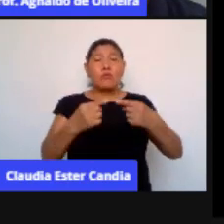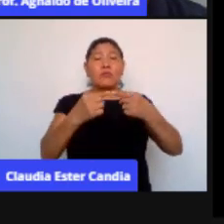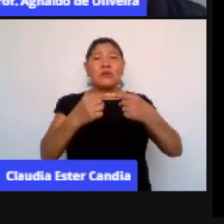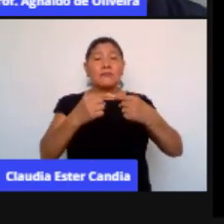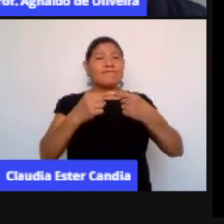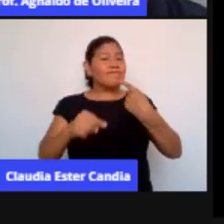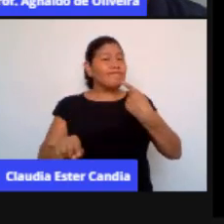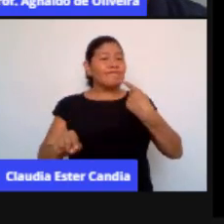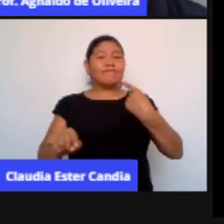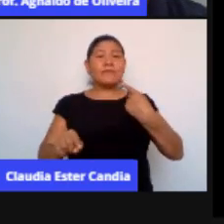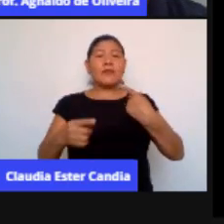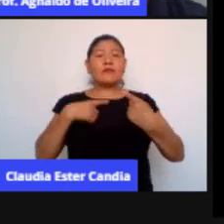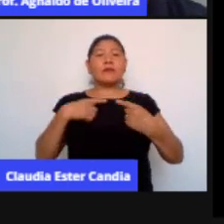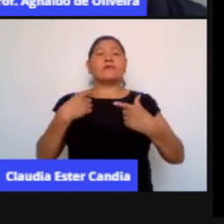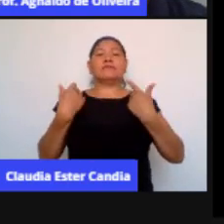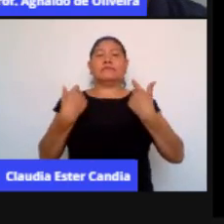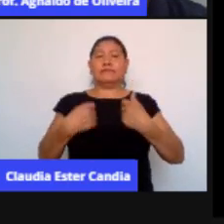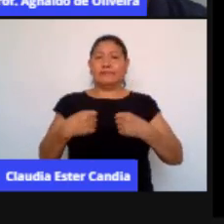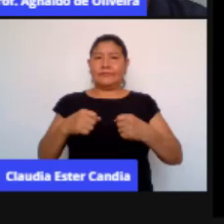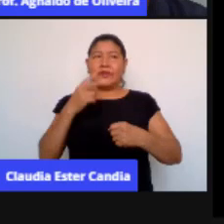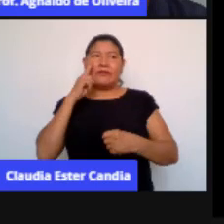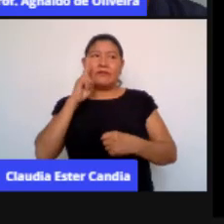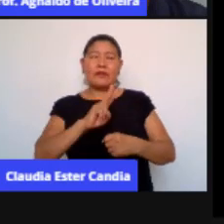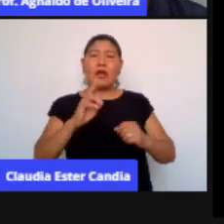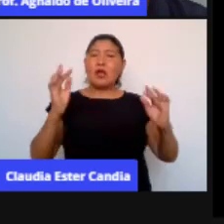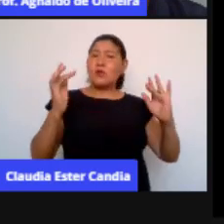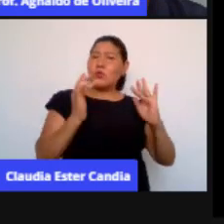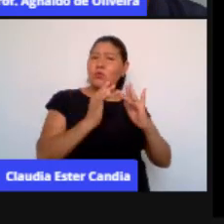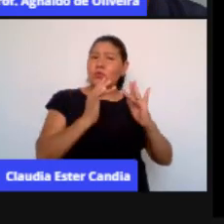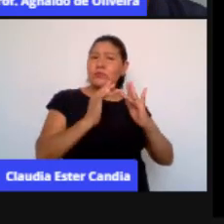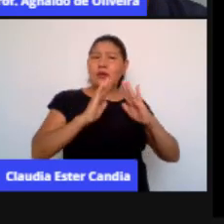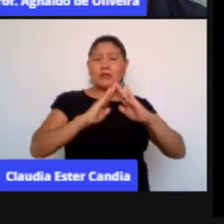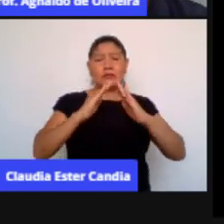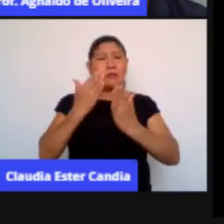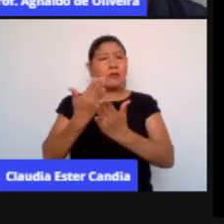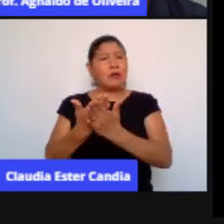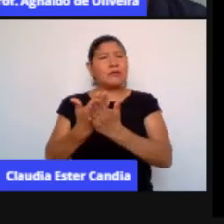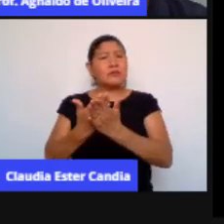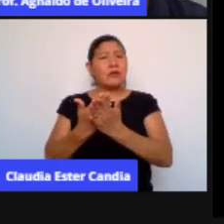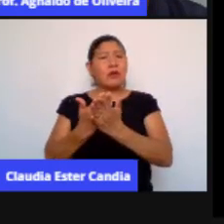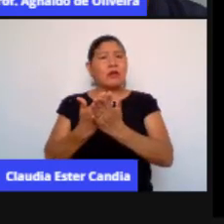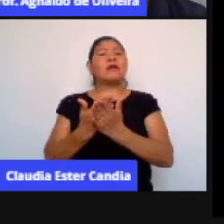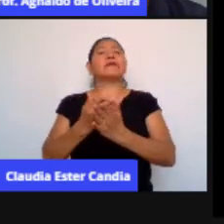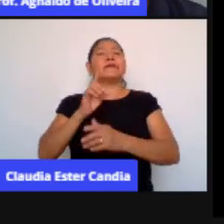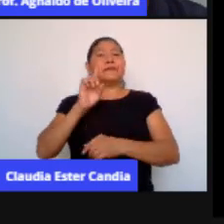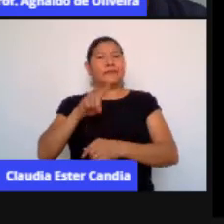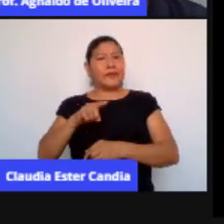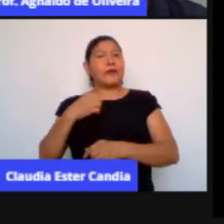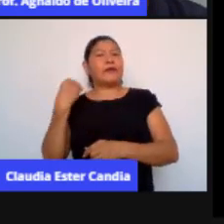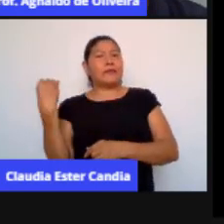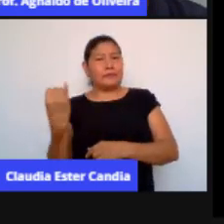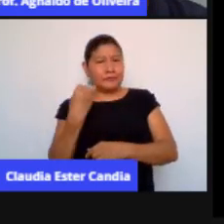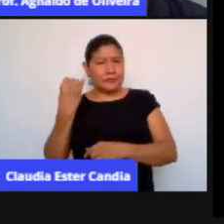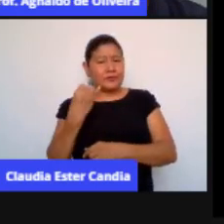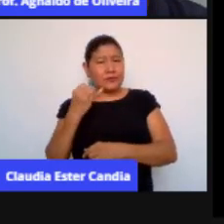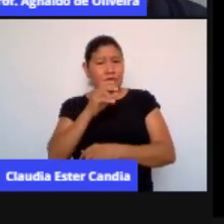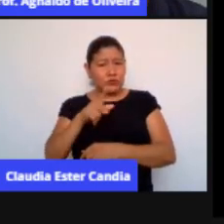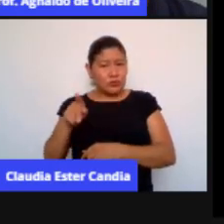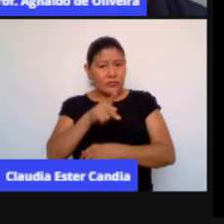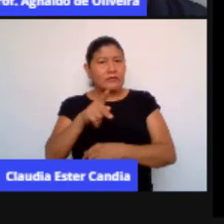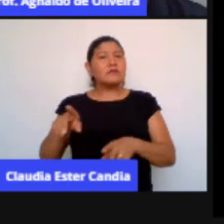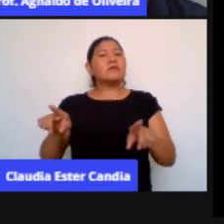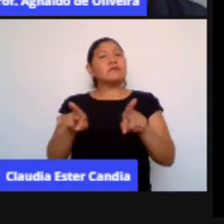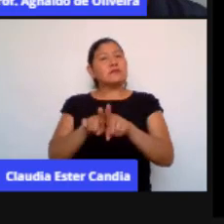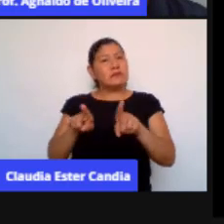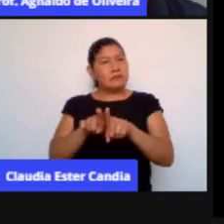Com relação à escola, o contato com a escola, seria importante os professores sabendo que a gente sabe, né, que tem professores novos, né, que